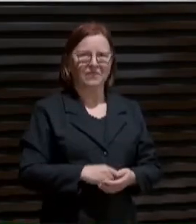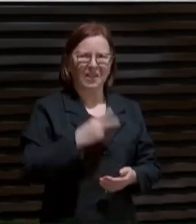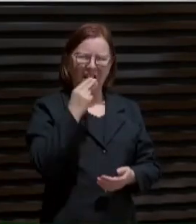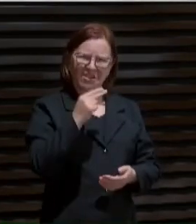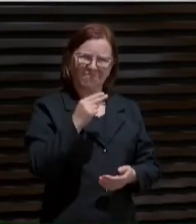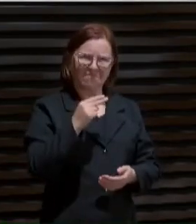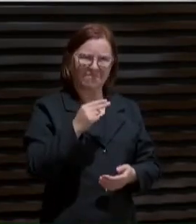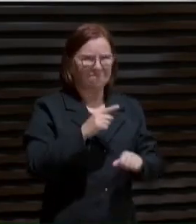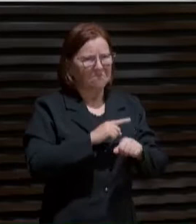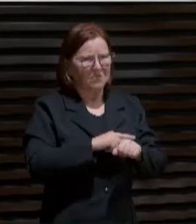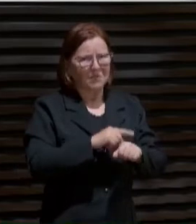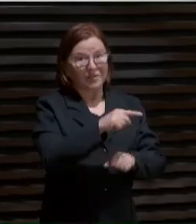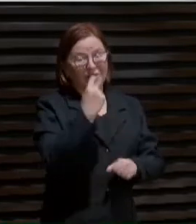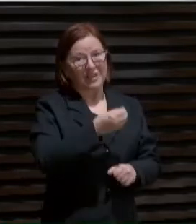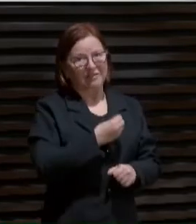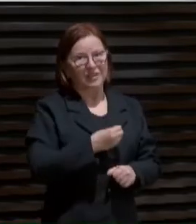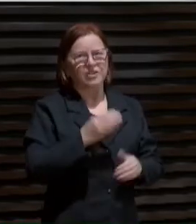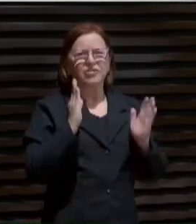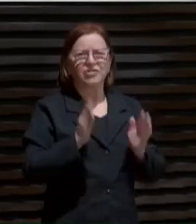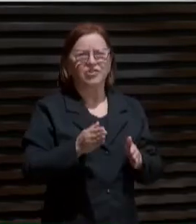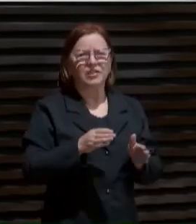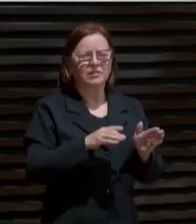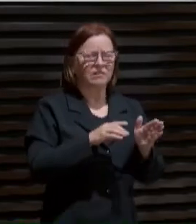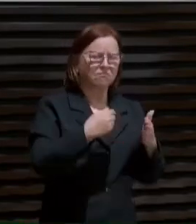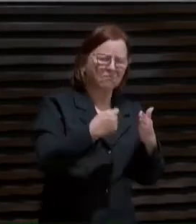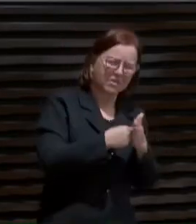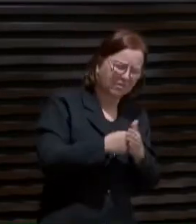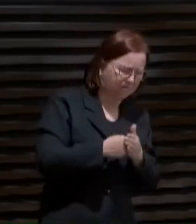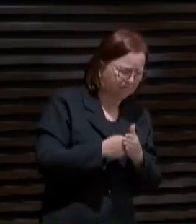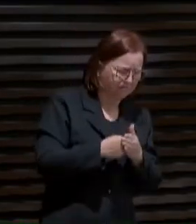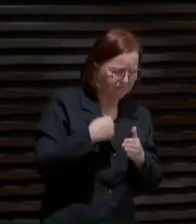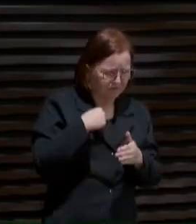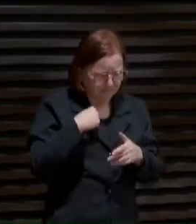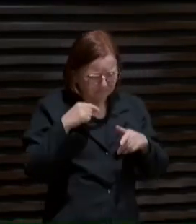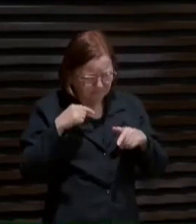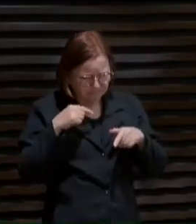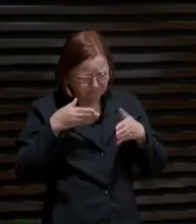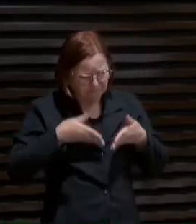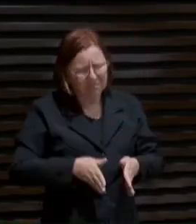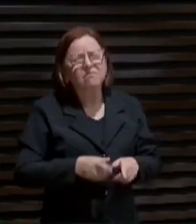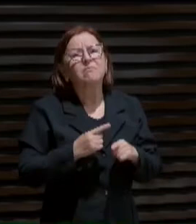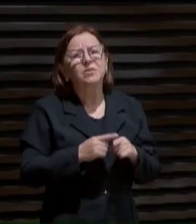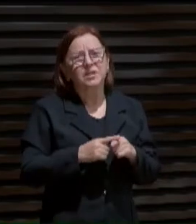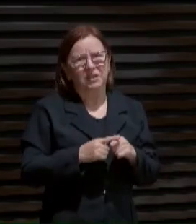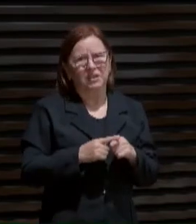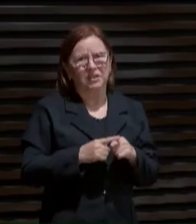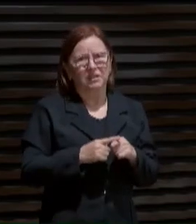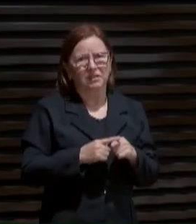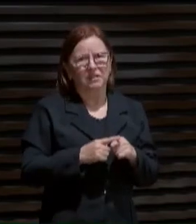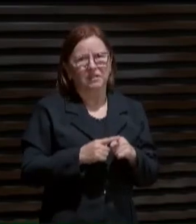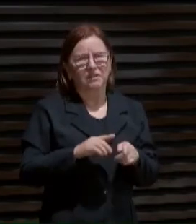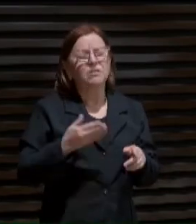houve um questionamento de o que que eu vim fazer o quê que eu Qual é o meu fim para que que eu